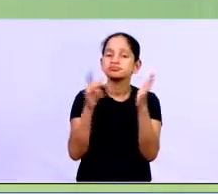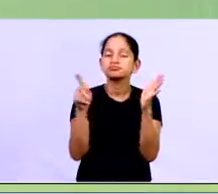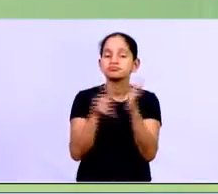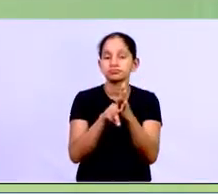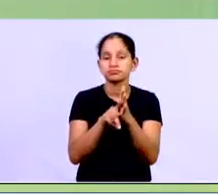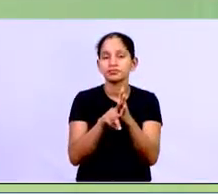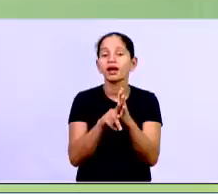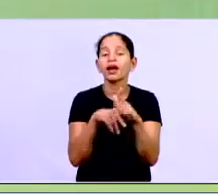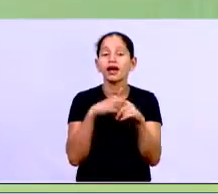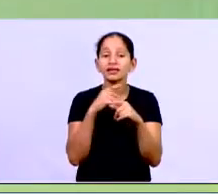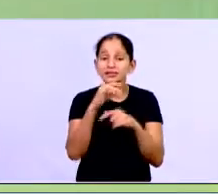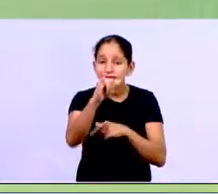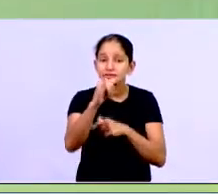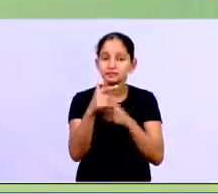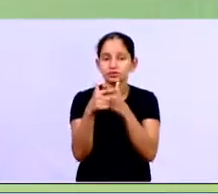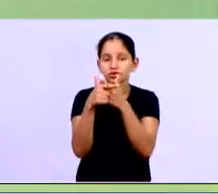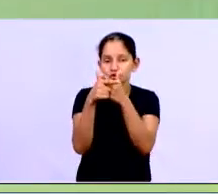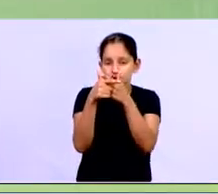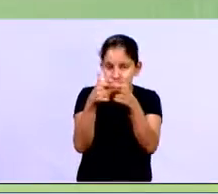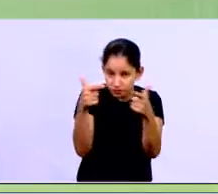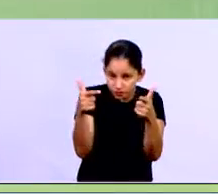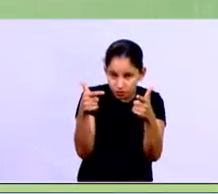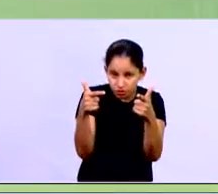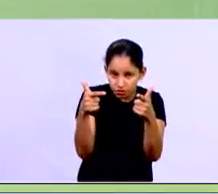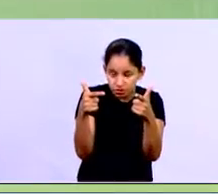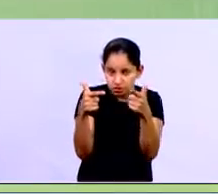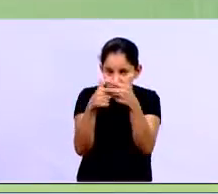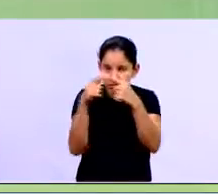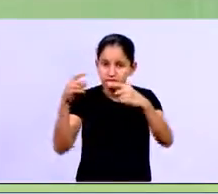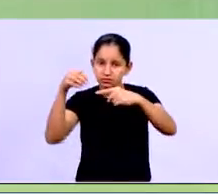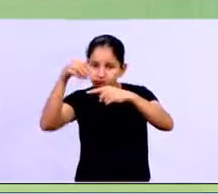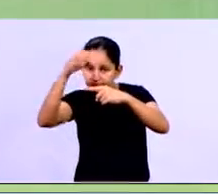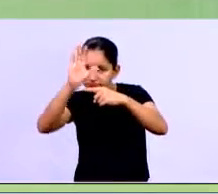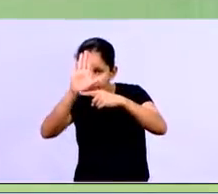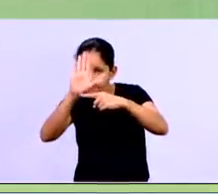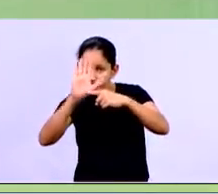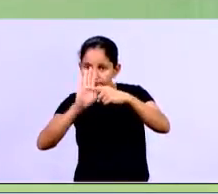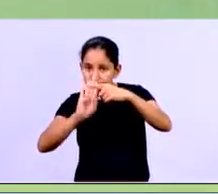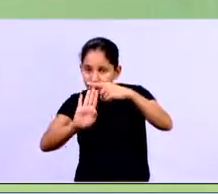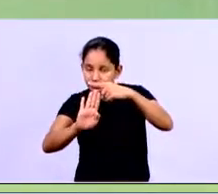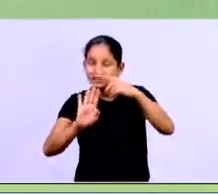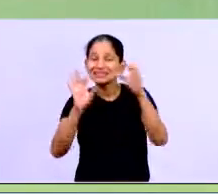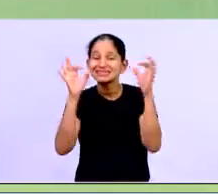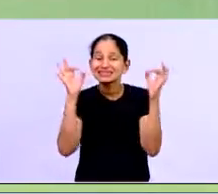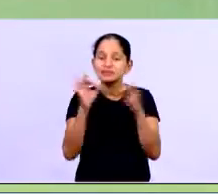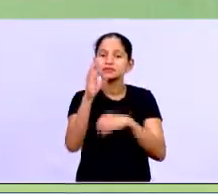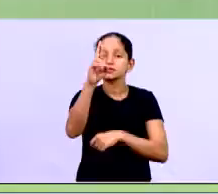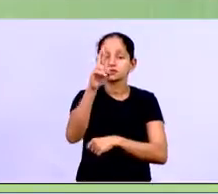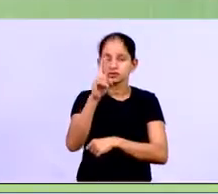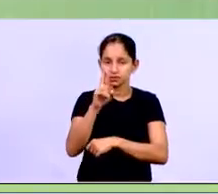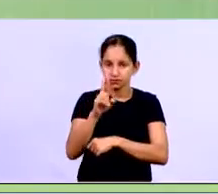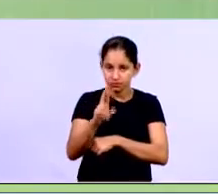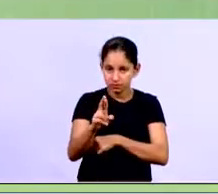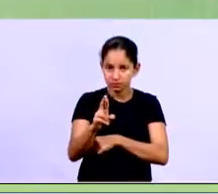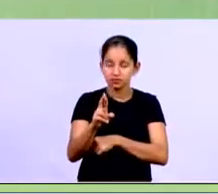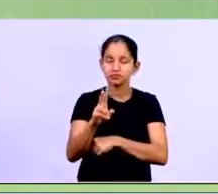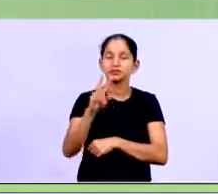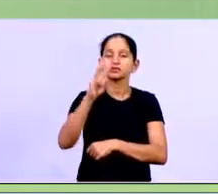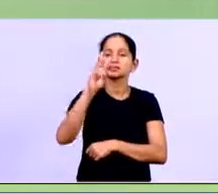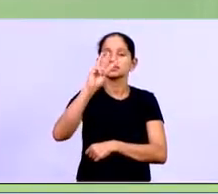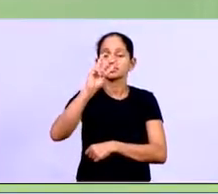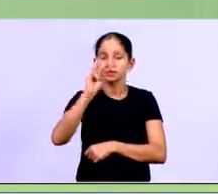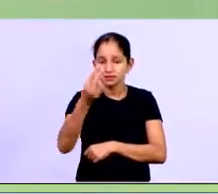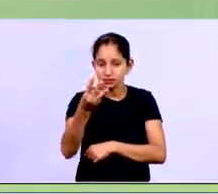0,14641. Se eu dividir, então, esse número que está em cima pelo número que está embaixo, o resultado vai ser este.